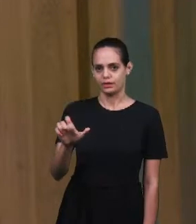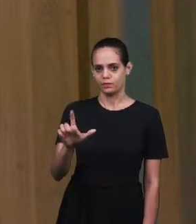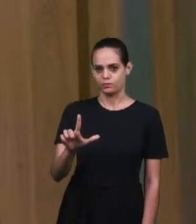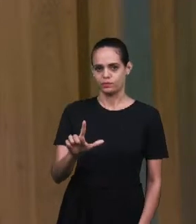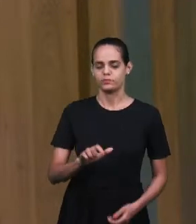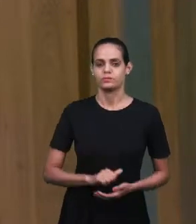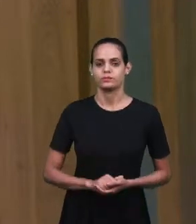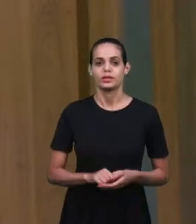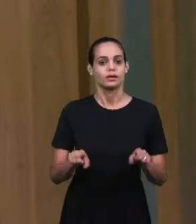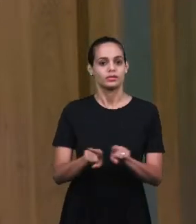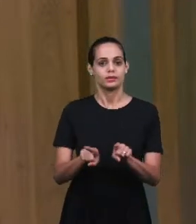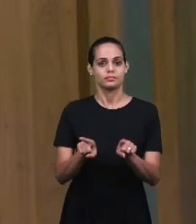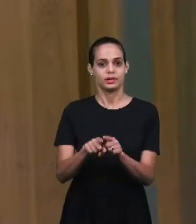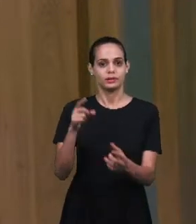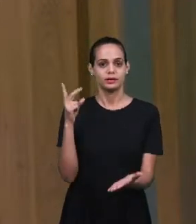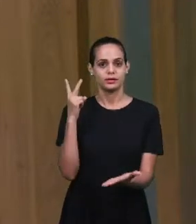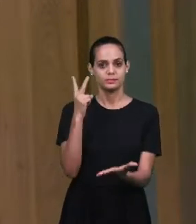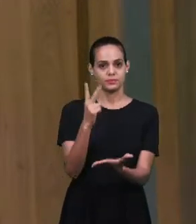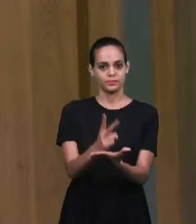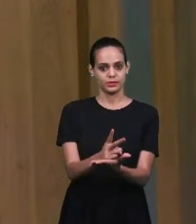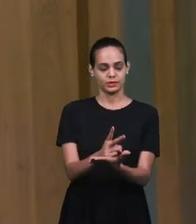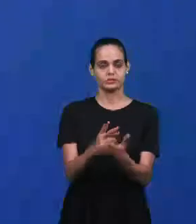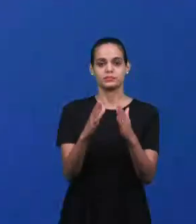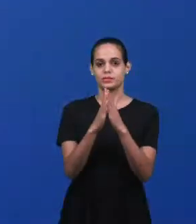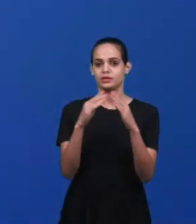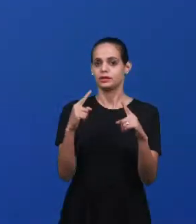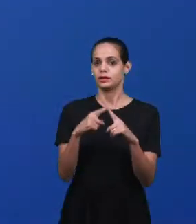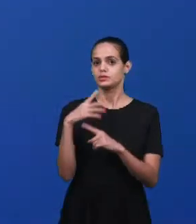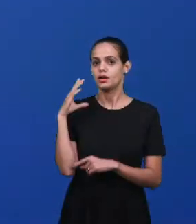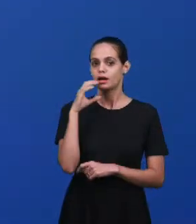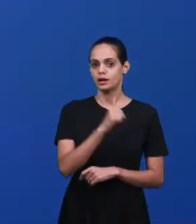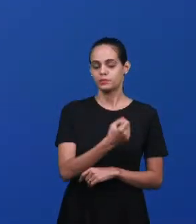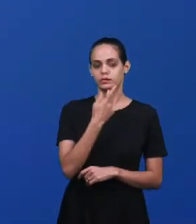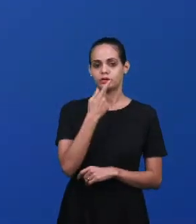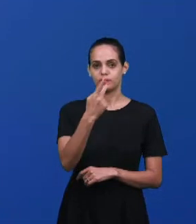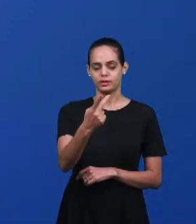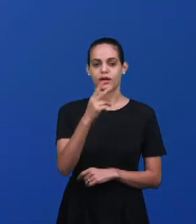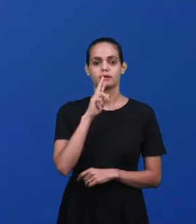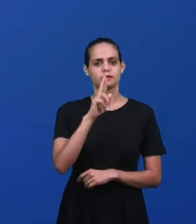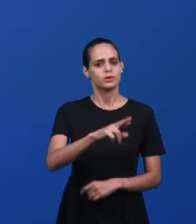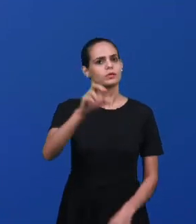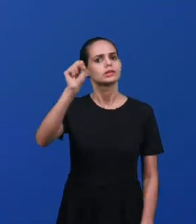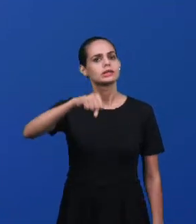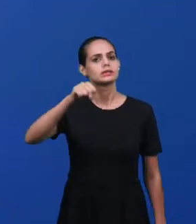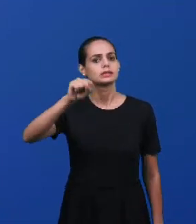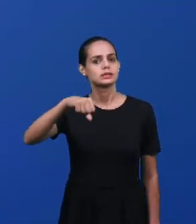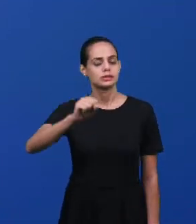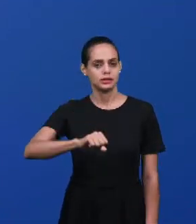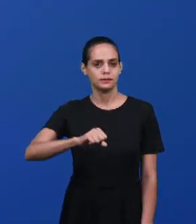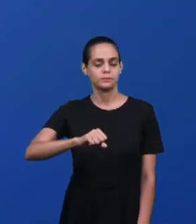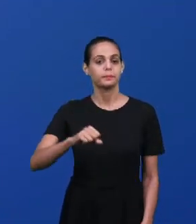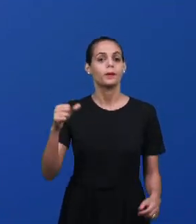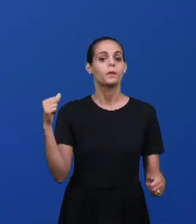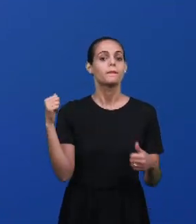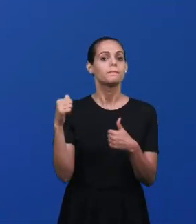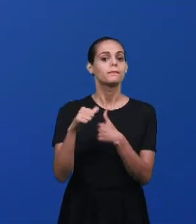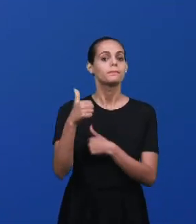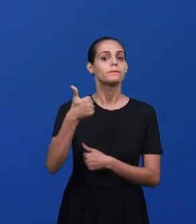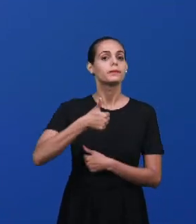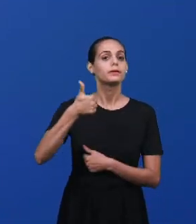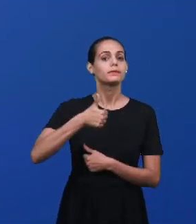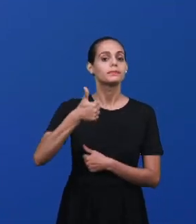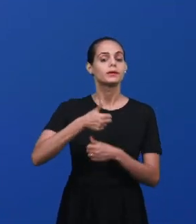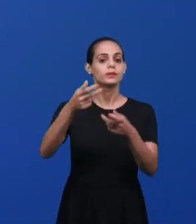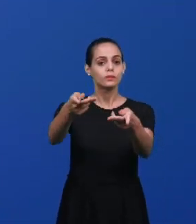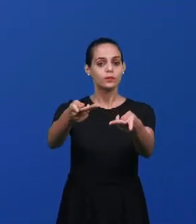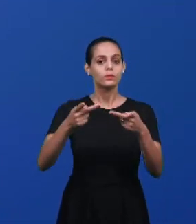igreja, vai nos dar a resposta rapidamente. Resposta: sim. O primeiro convite foi feito a todos. A paz do Senhor